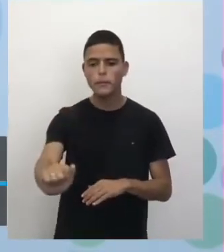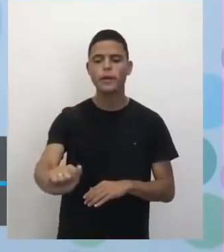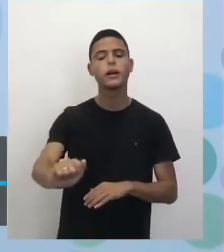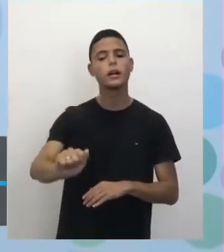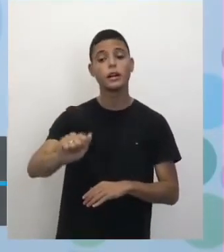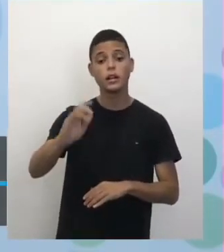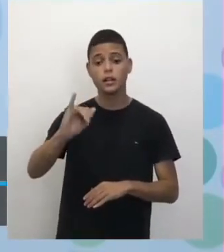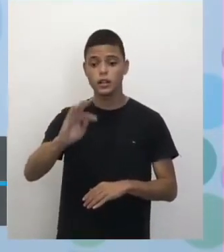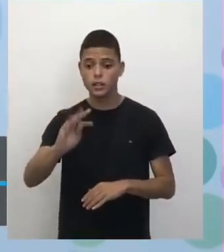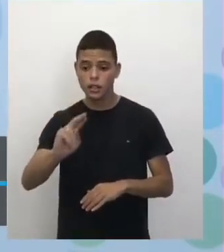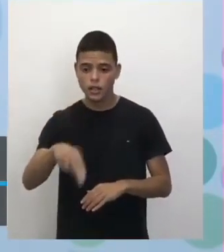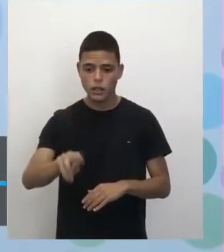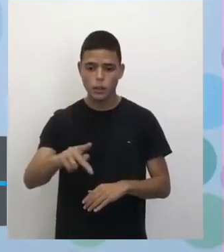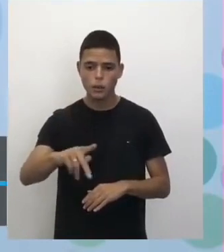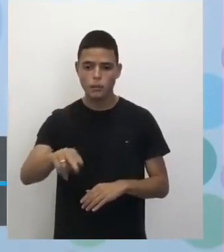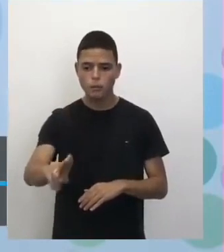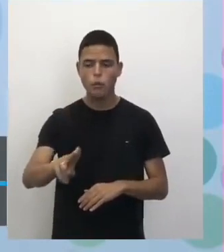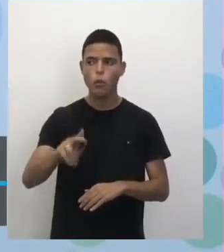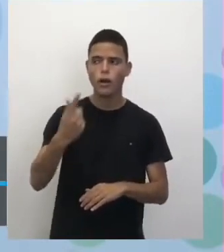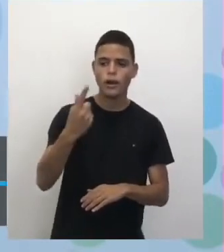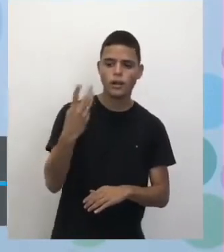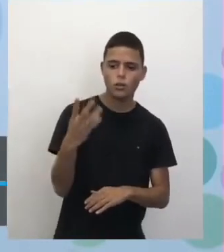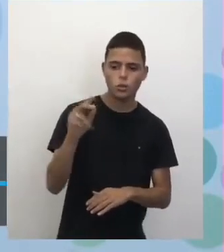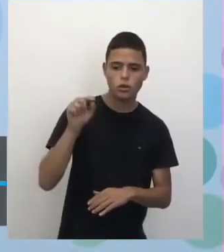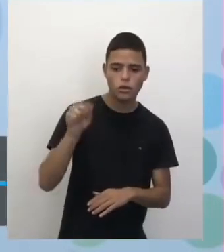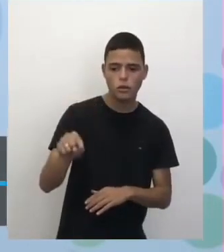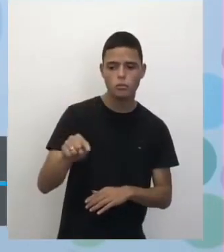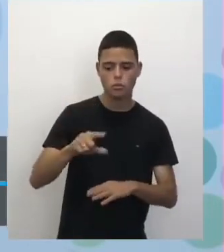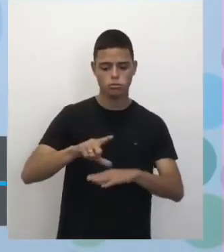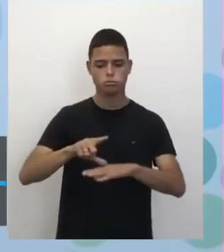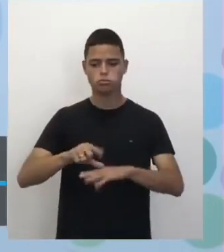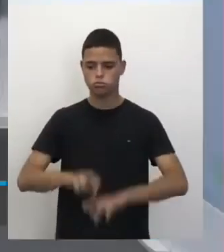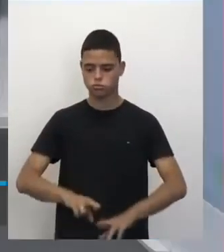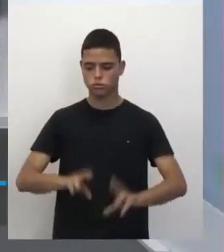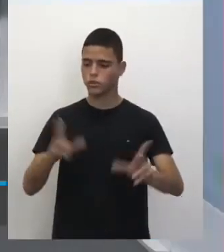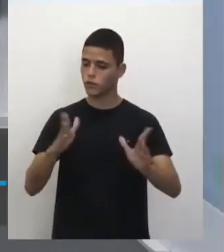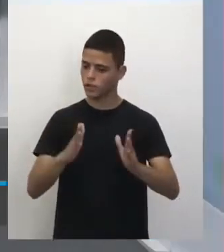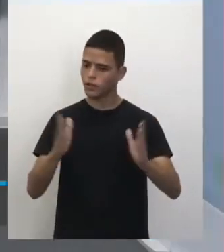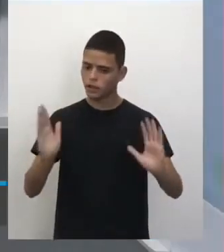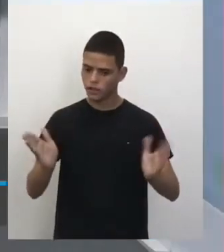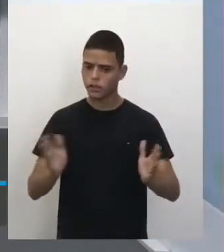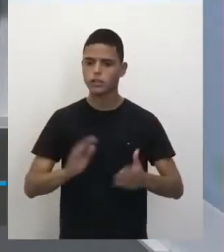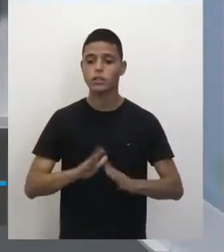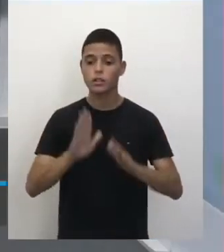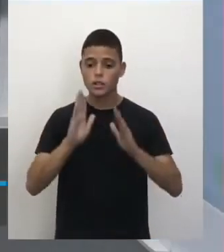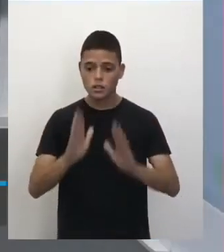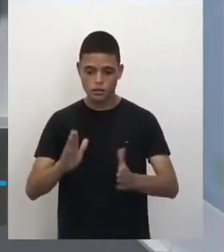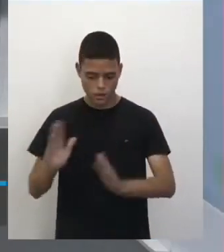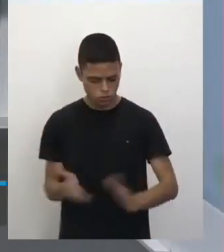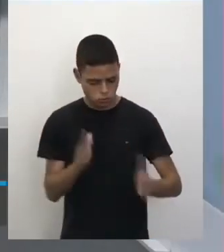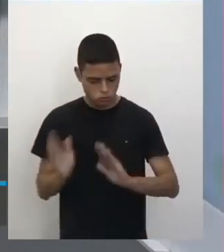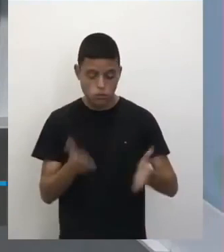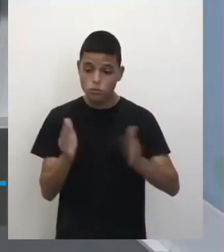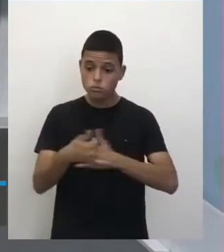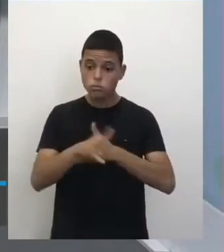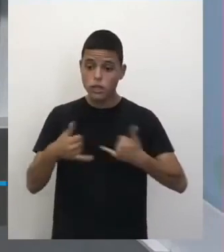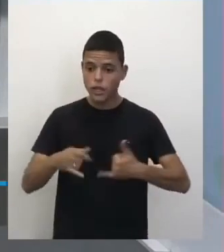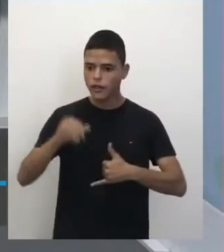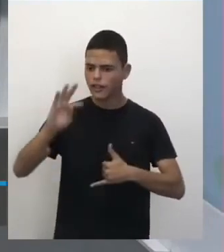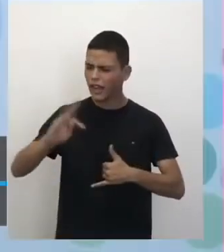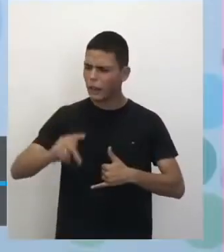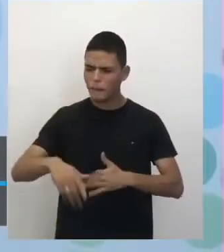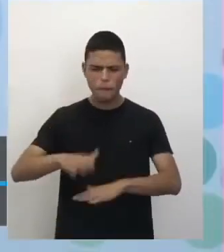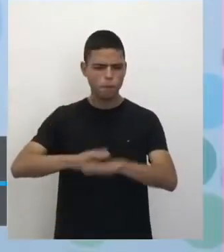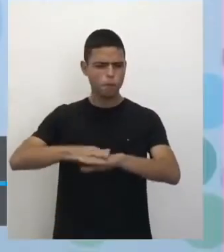de Itaipu é em torno de 14 mil megawatts, então é uma diferença bem grande, mas na hora da geração de energia, Itaipu já